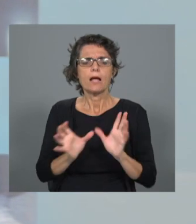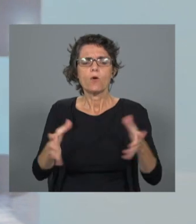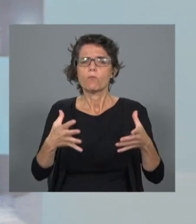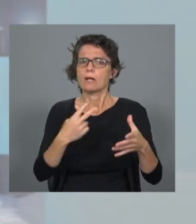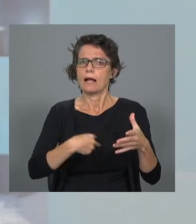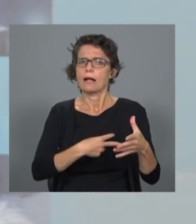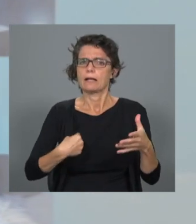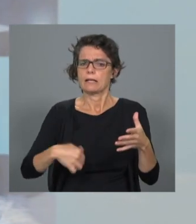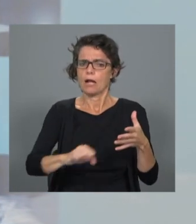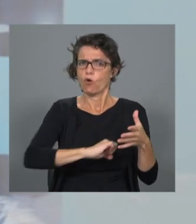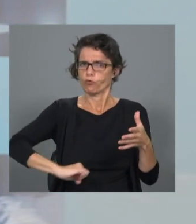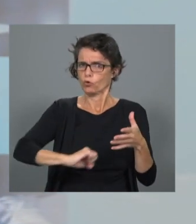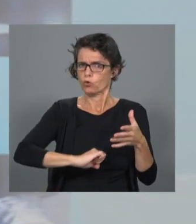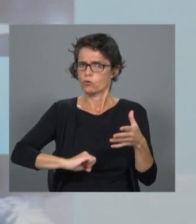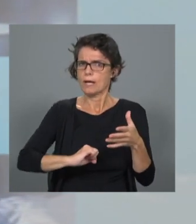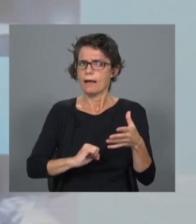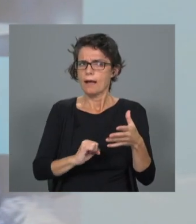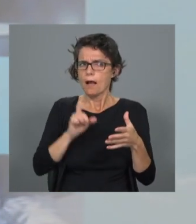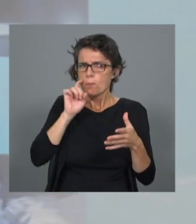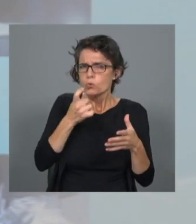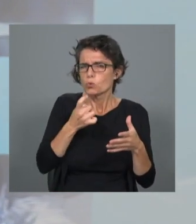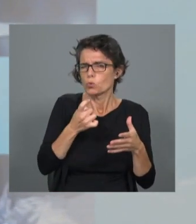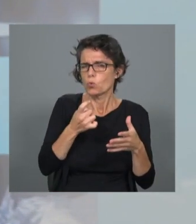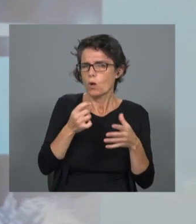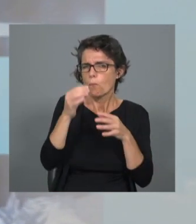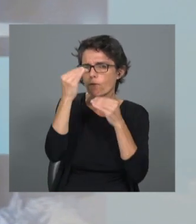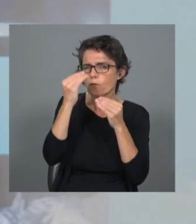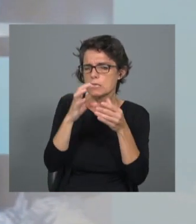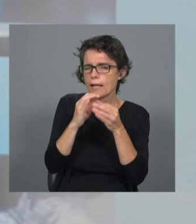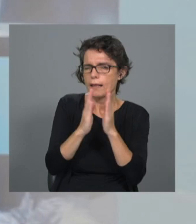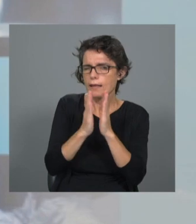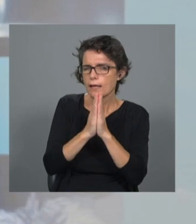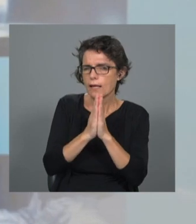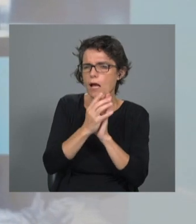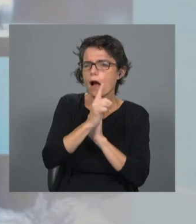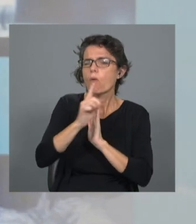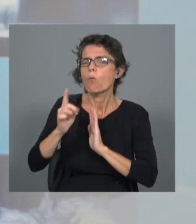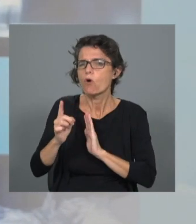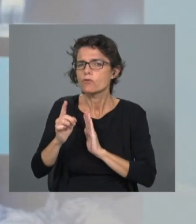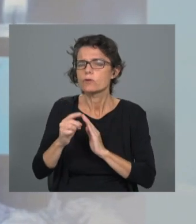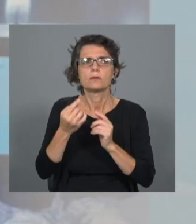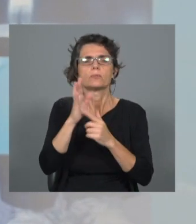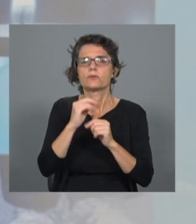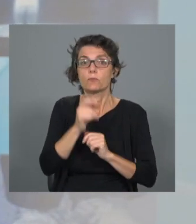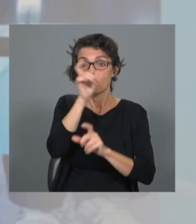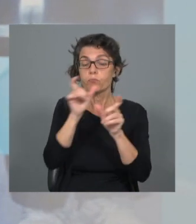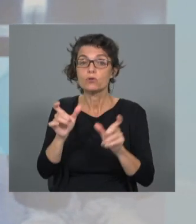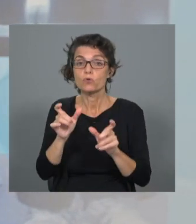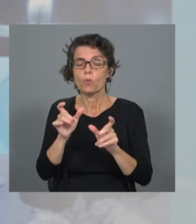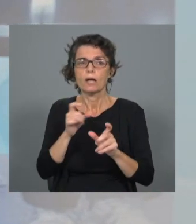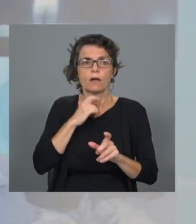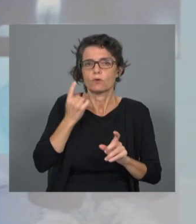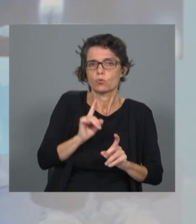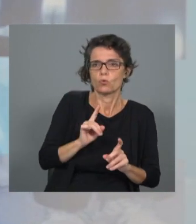cristãs? Já começa a haver os leigos que querem aprender, que querem aprofundar os seus conhecimentos e párocos também que